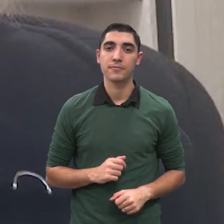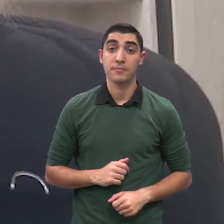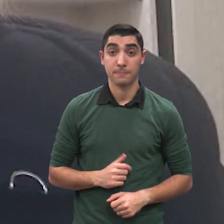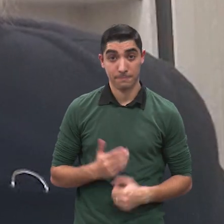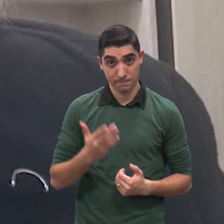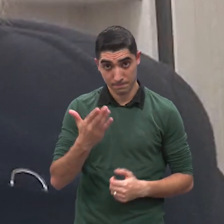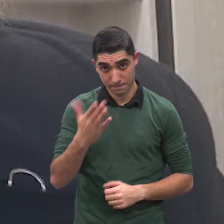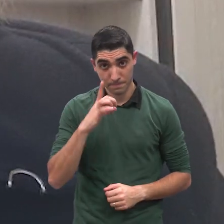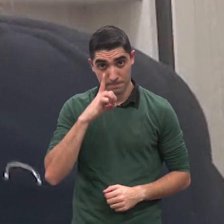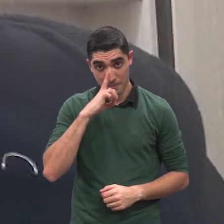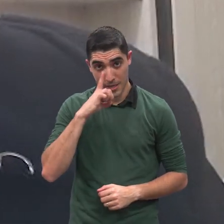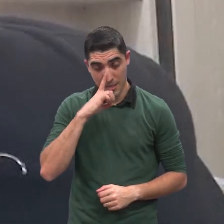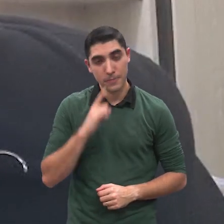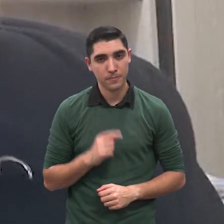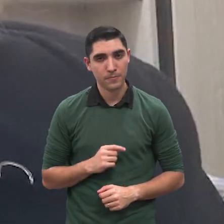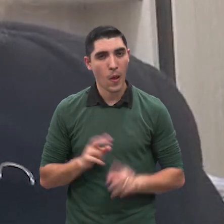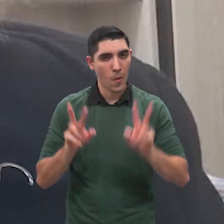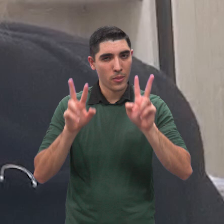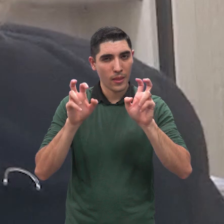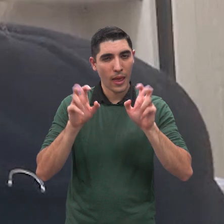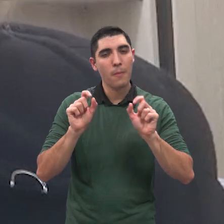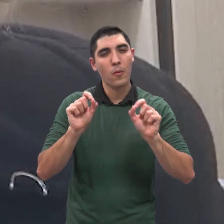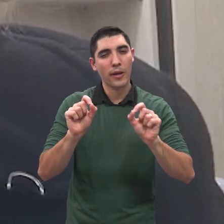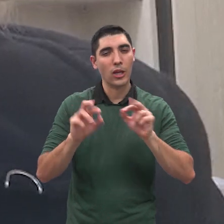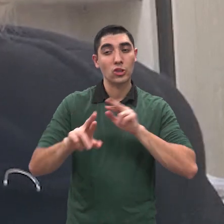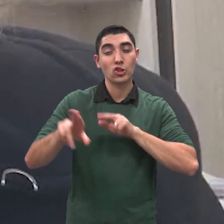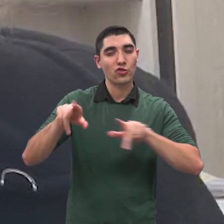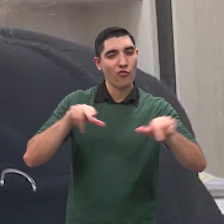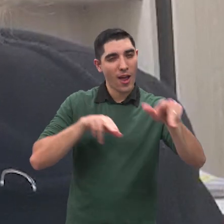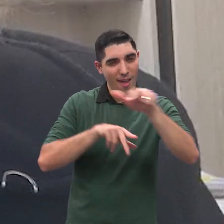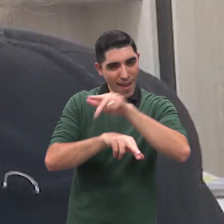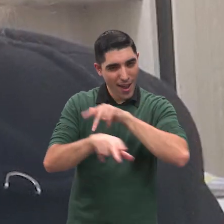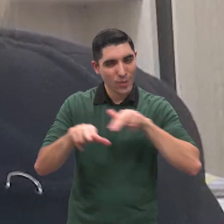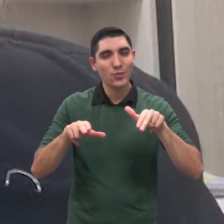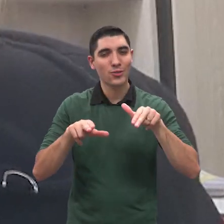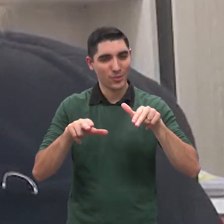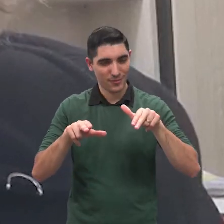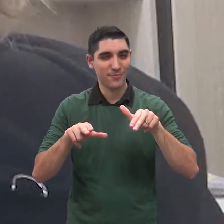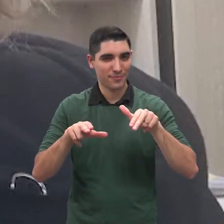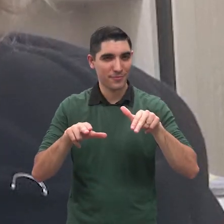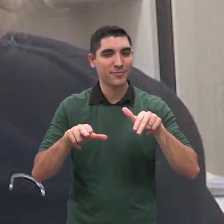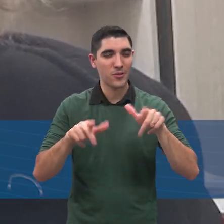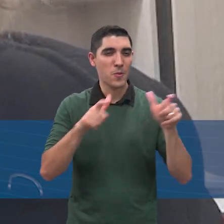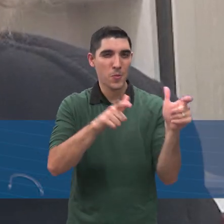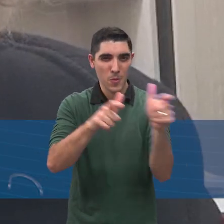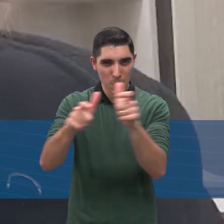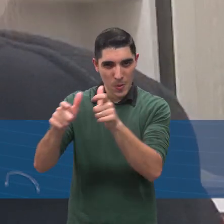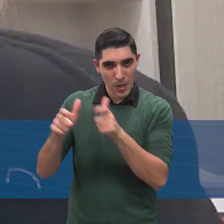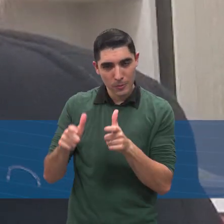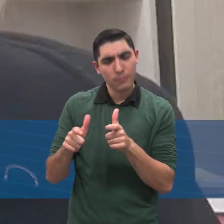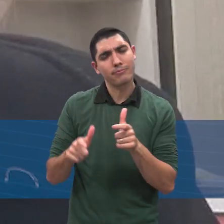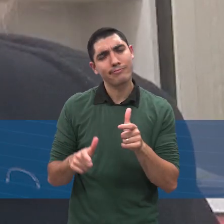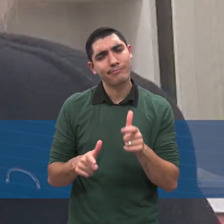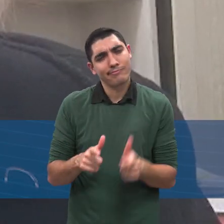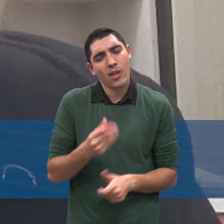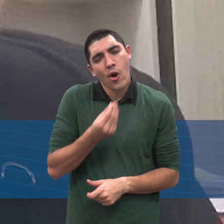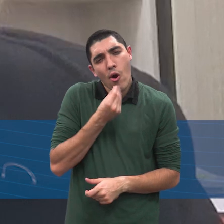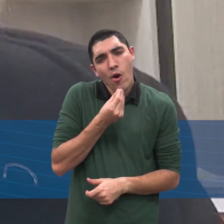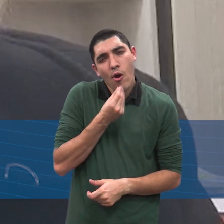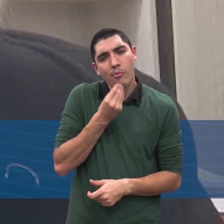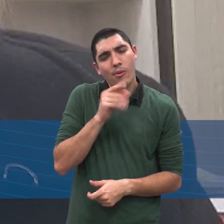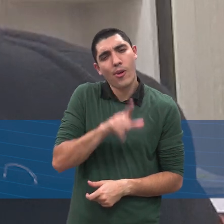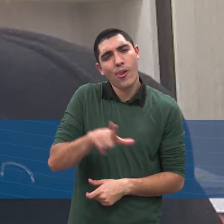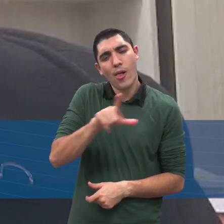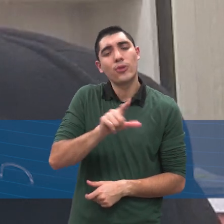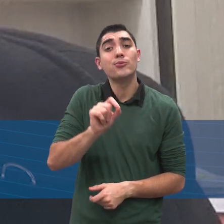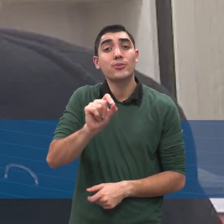Dani, quando a gente fala em dinâmicas diferentes, obviamente isso é algo